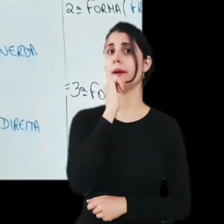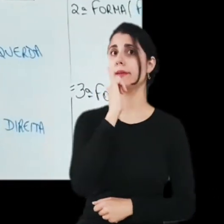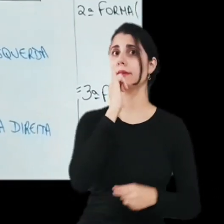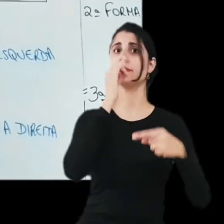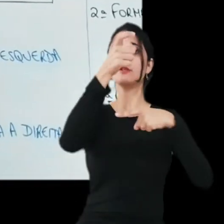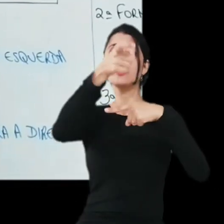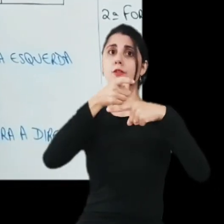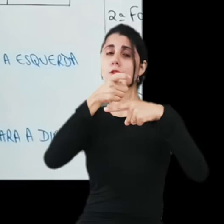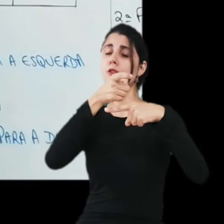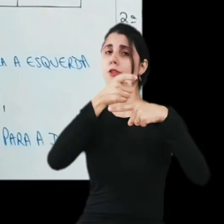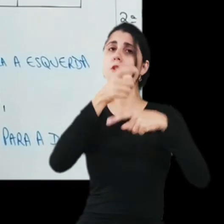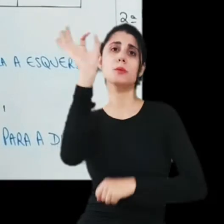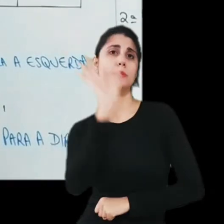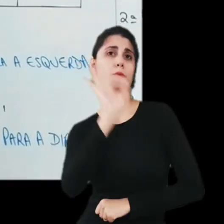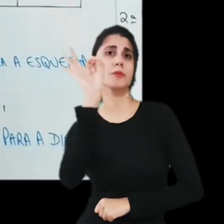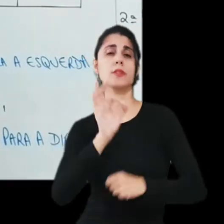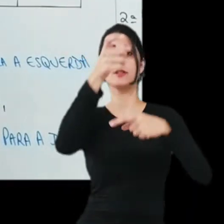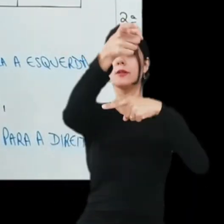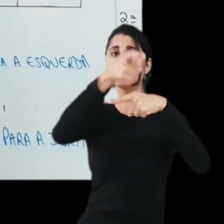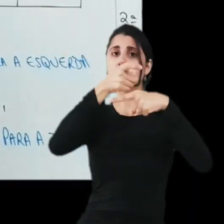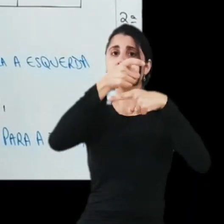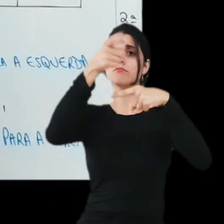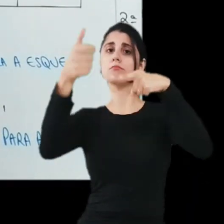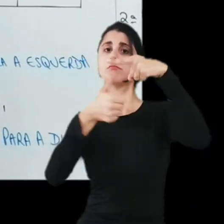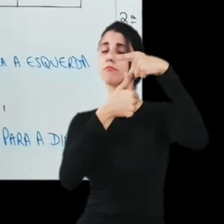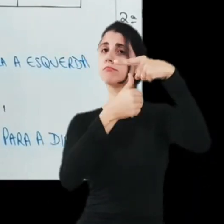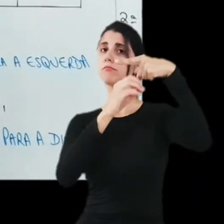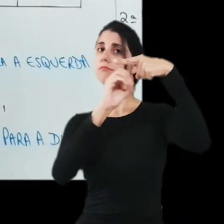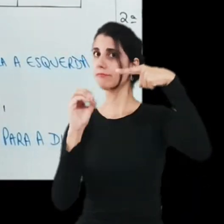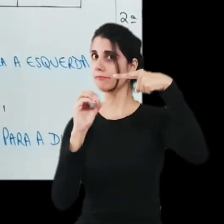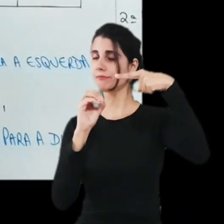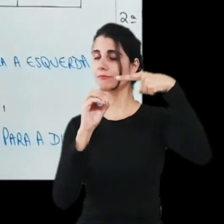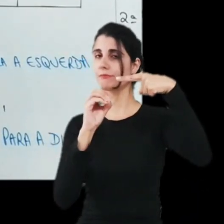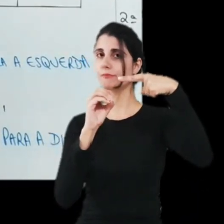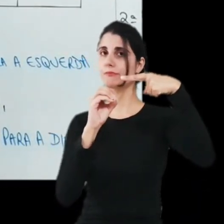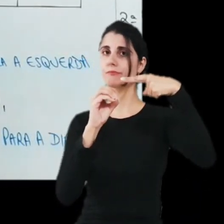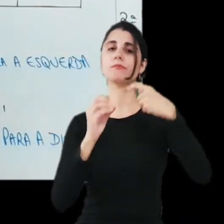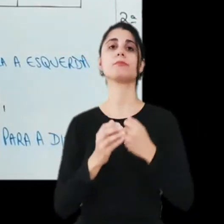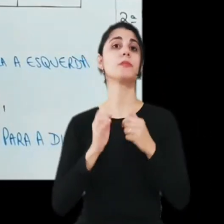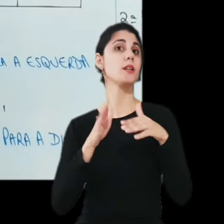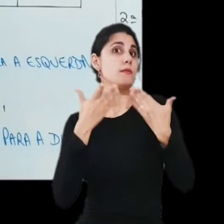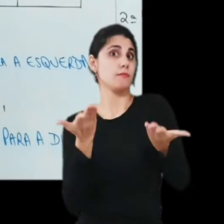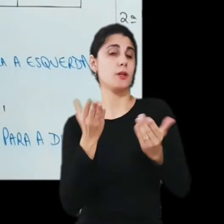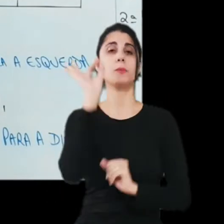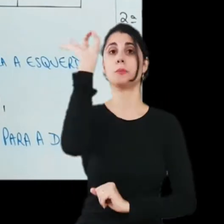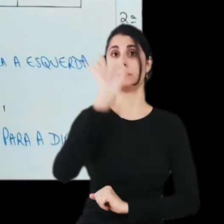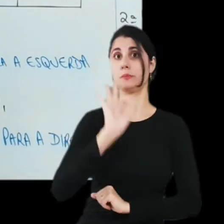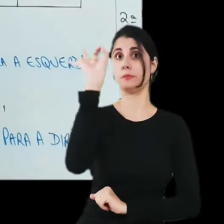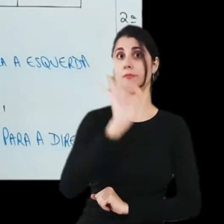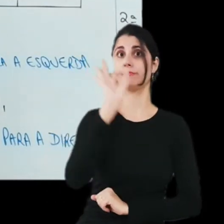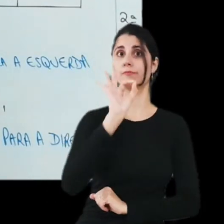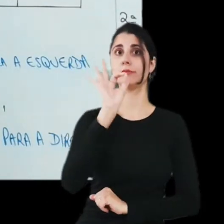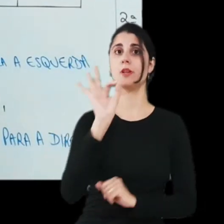x% é o mesmo que x por 100. Então, porcentagem é